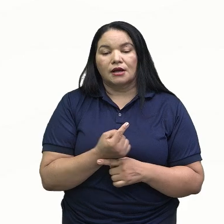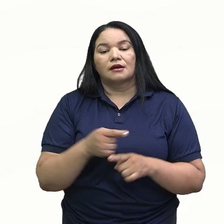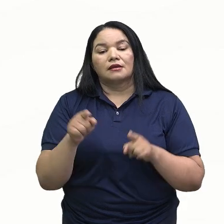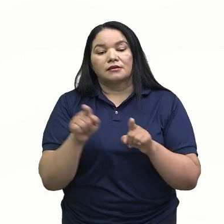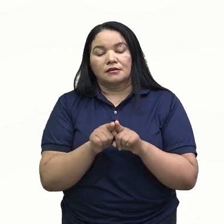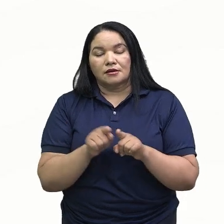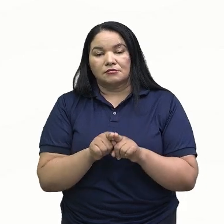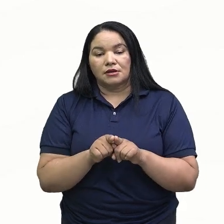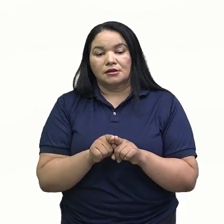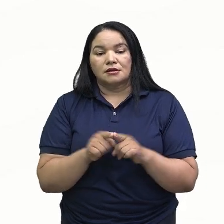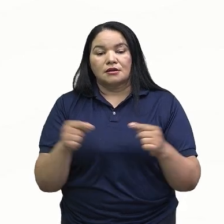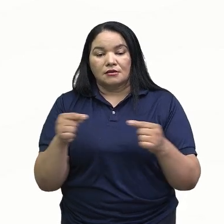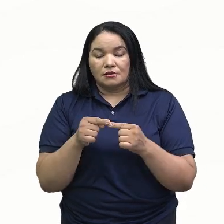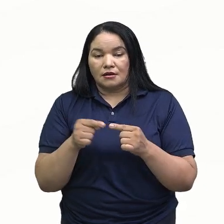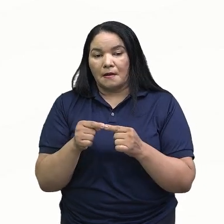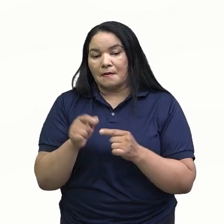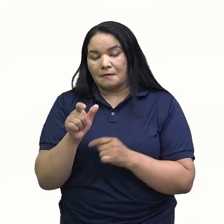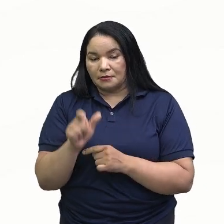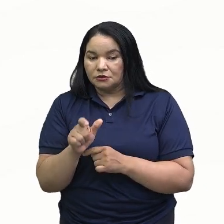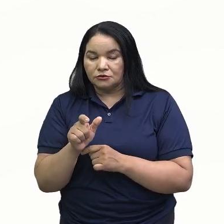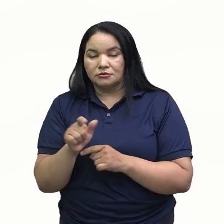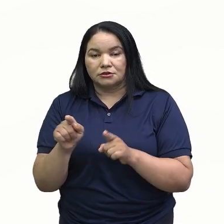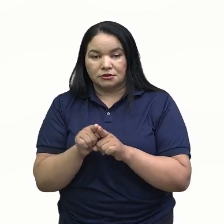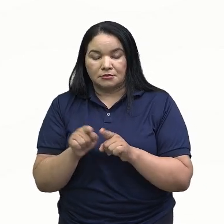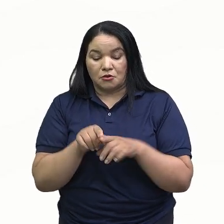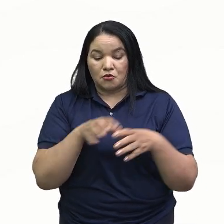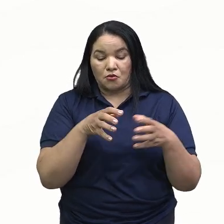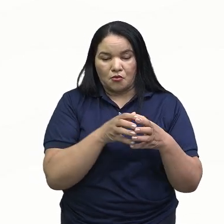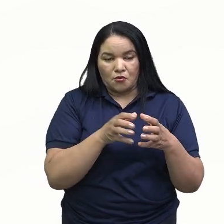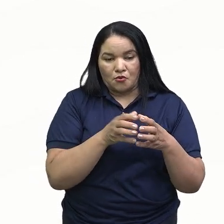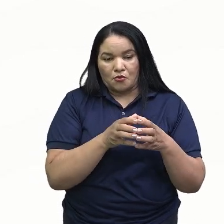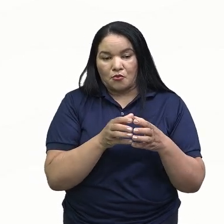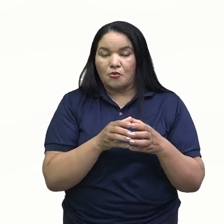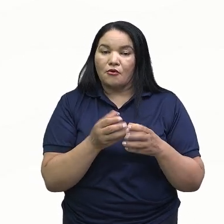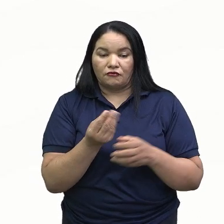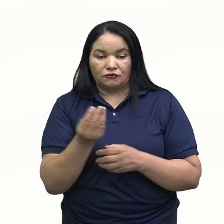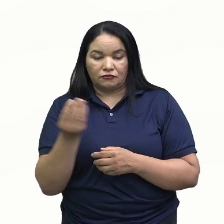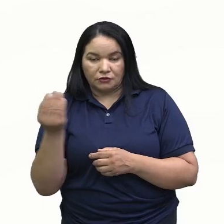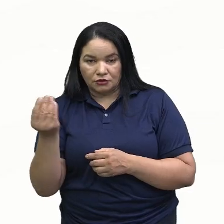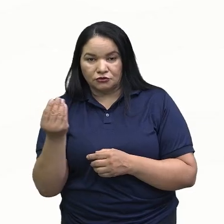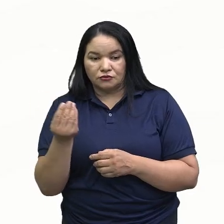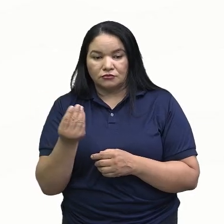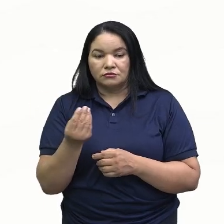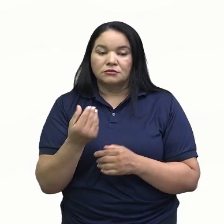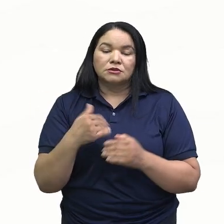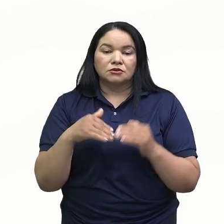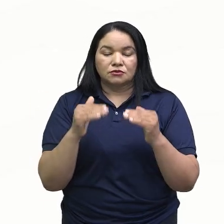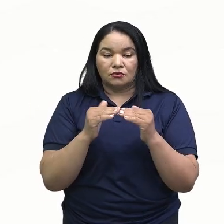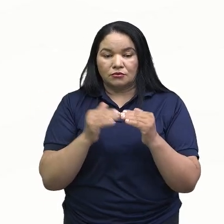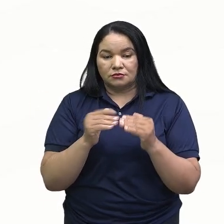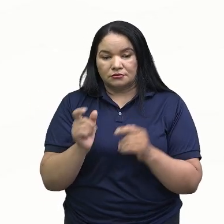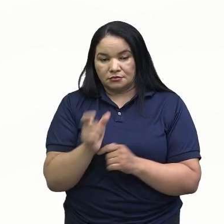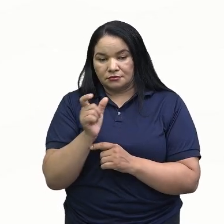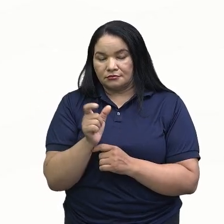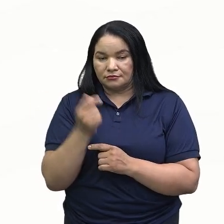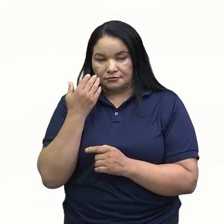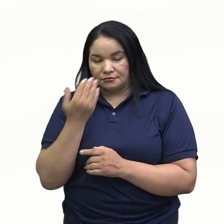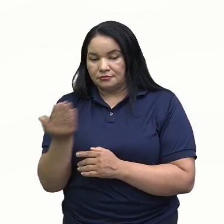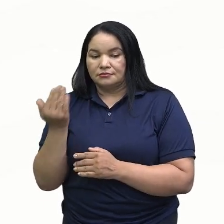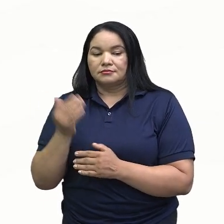singular e em pessoa. Então, a turma viajou, né? Ela viajou, a turma viajou.